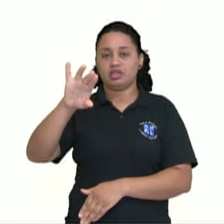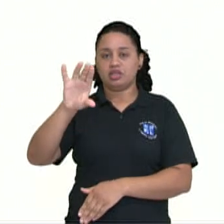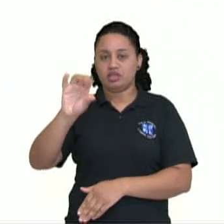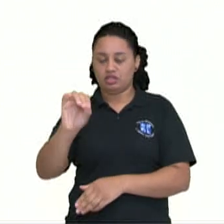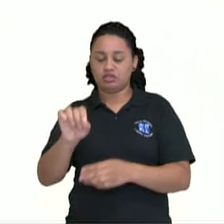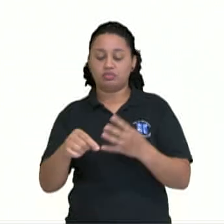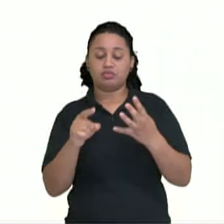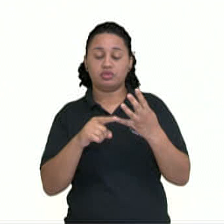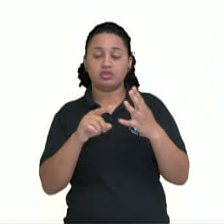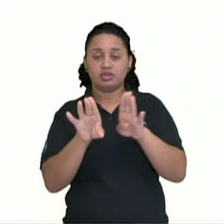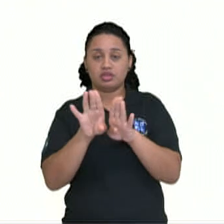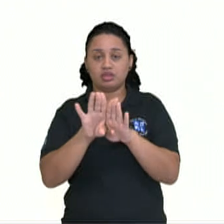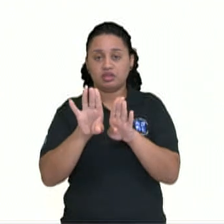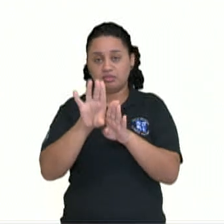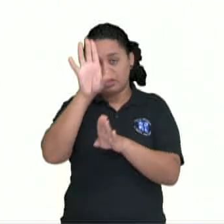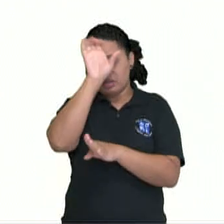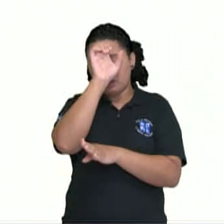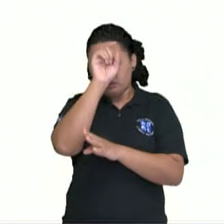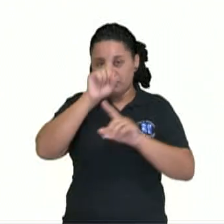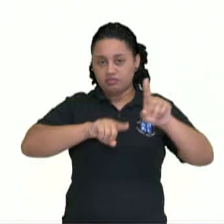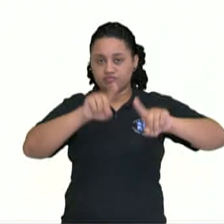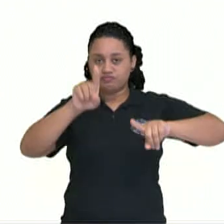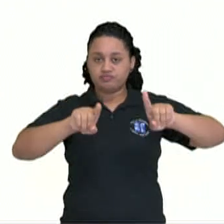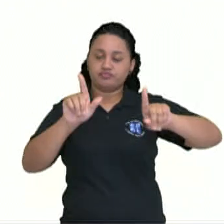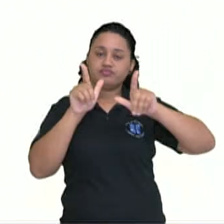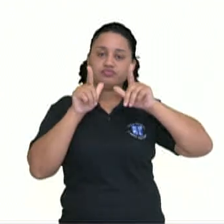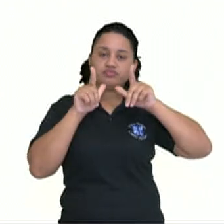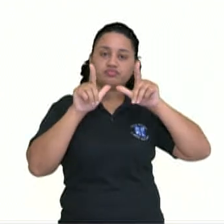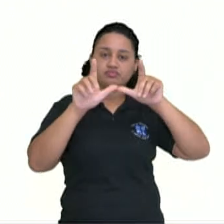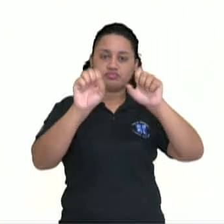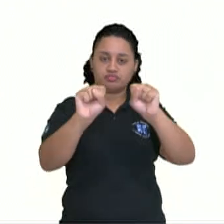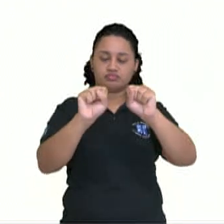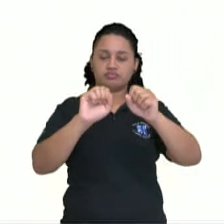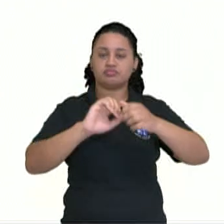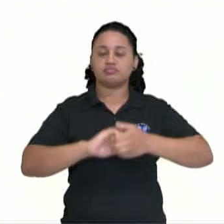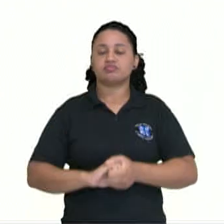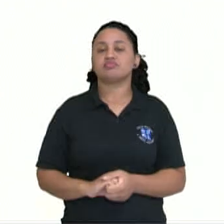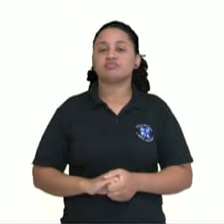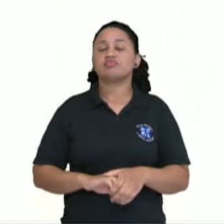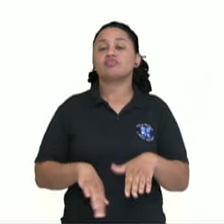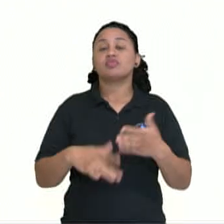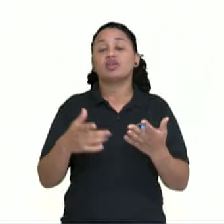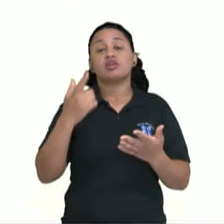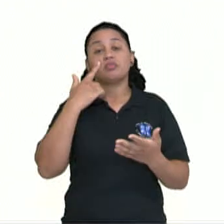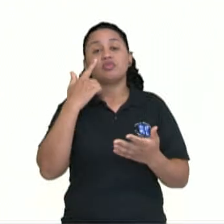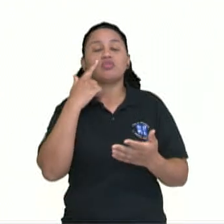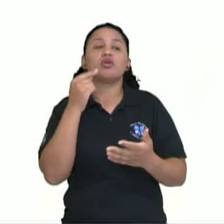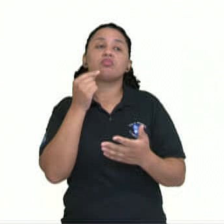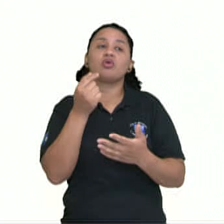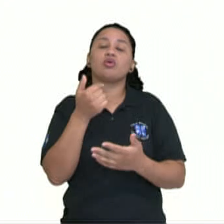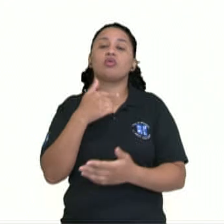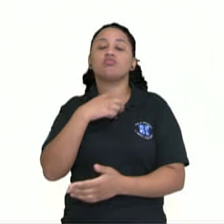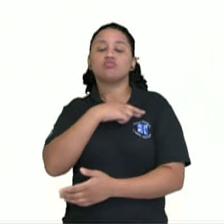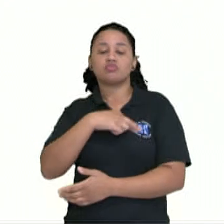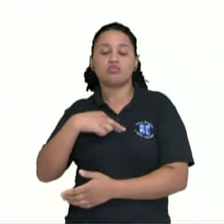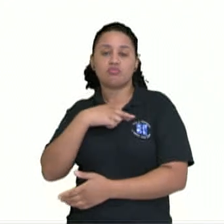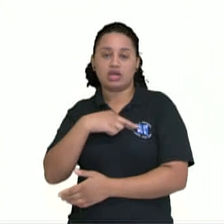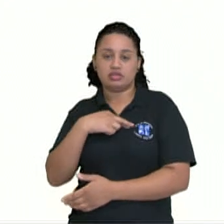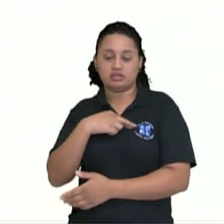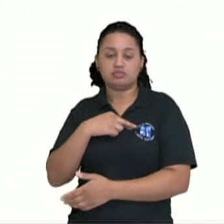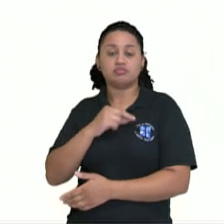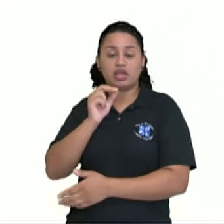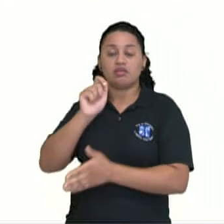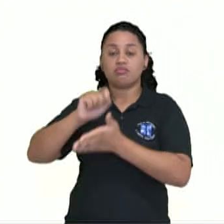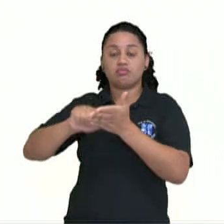variações linguísticas. Então vamos falar um pouquinho sobre o romance Capitães da Areia, de Jorge Amado.